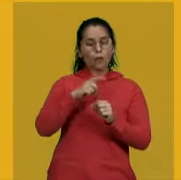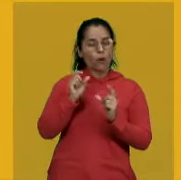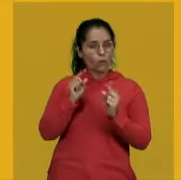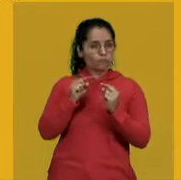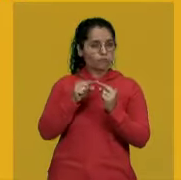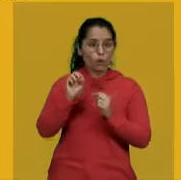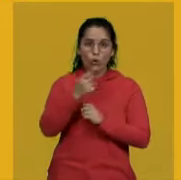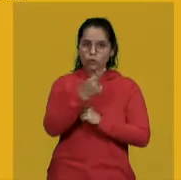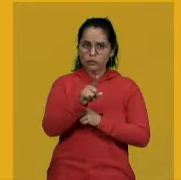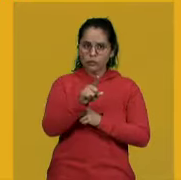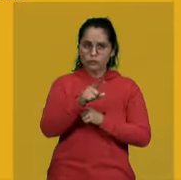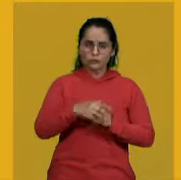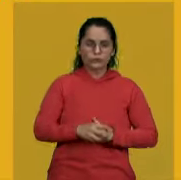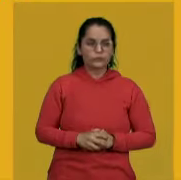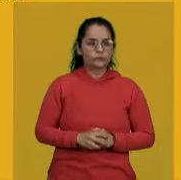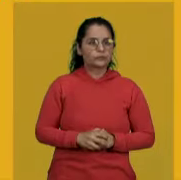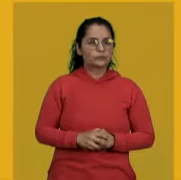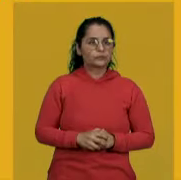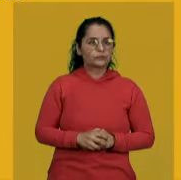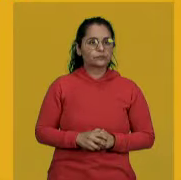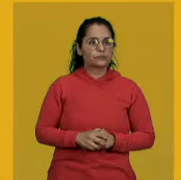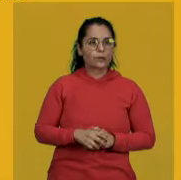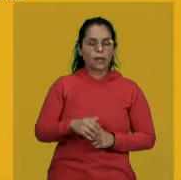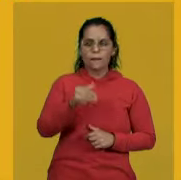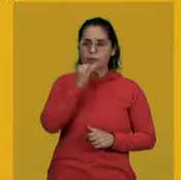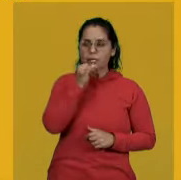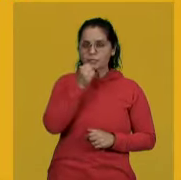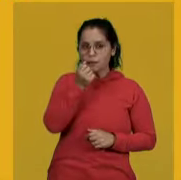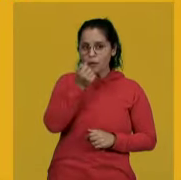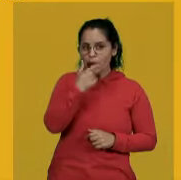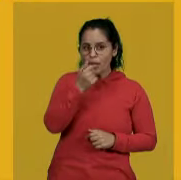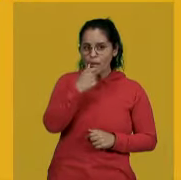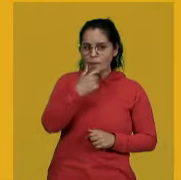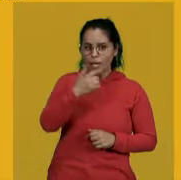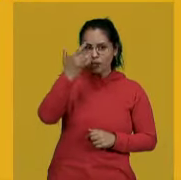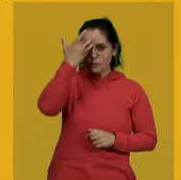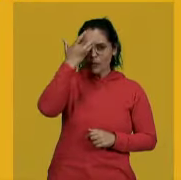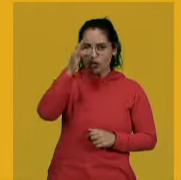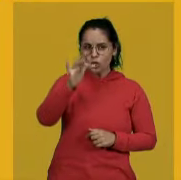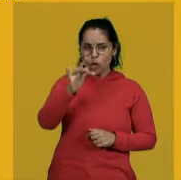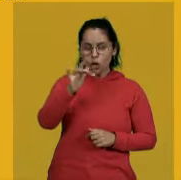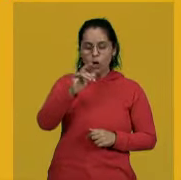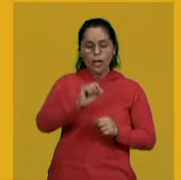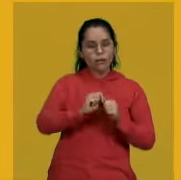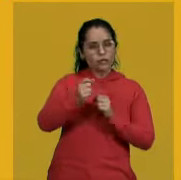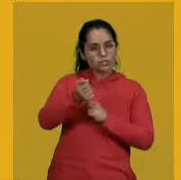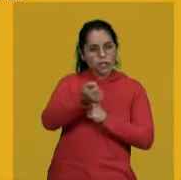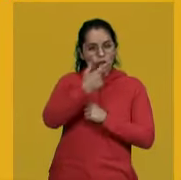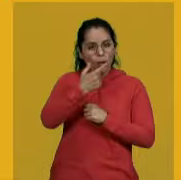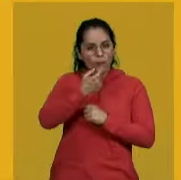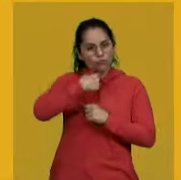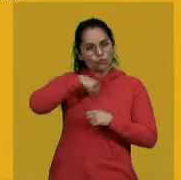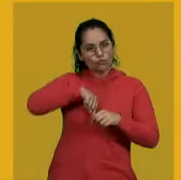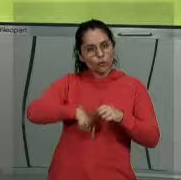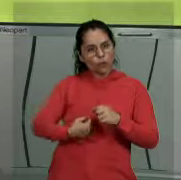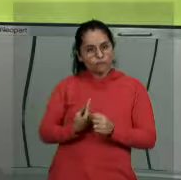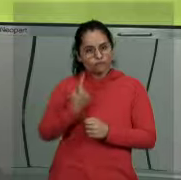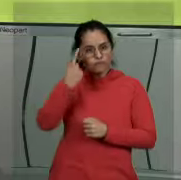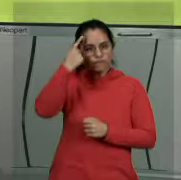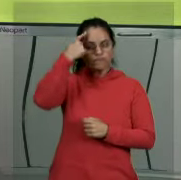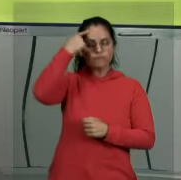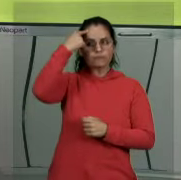não. A aspirina, por exemplo, atua no cérebro para impedir a dor, mas não modifica o